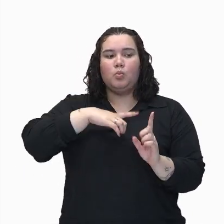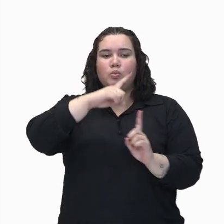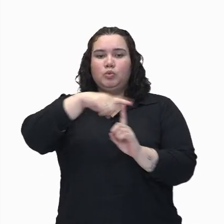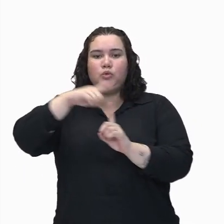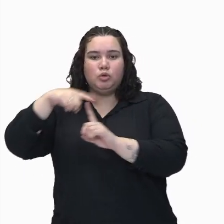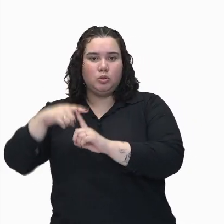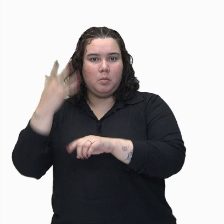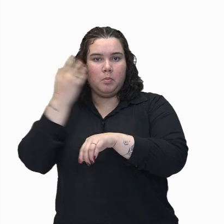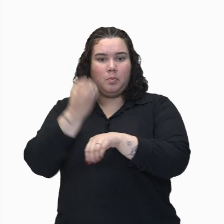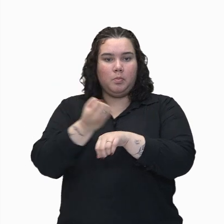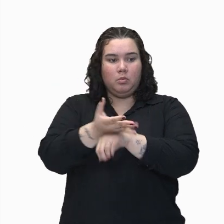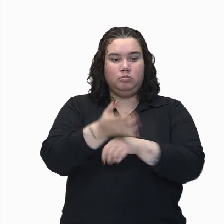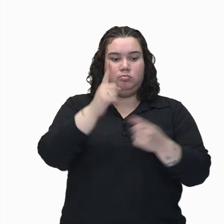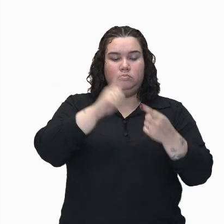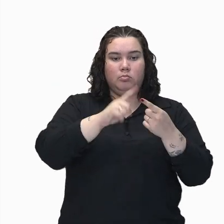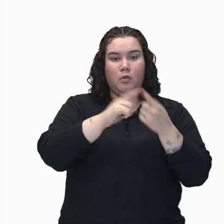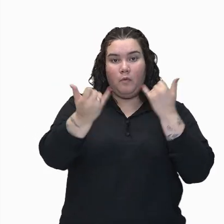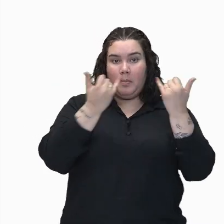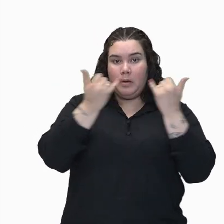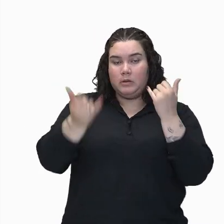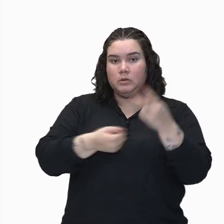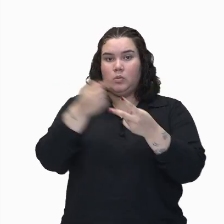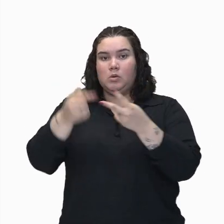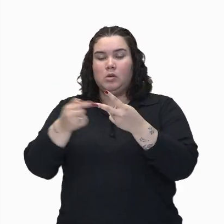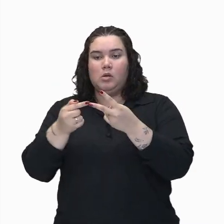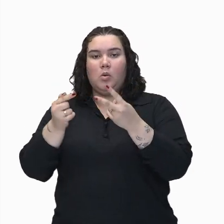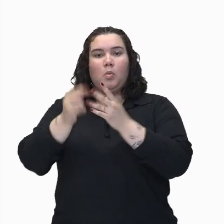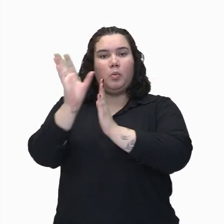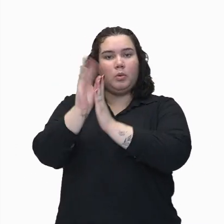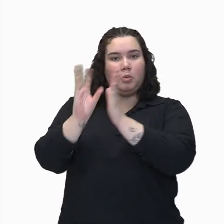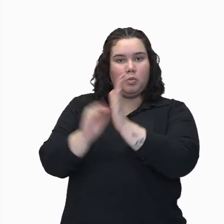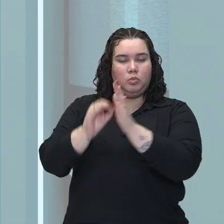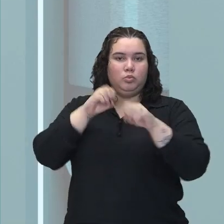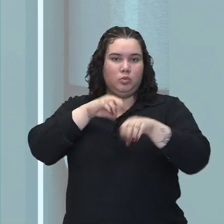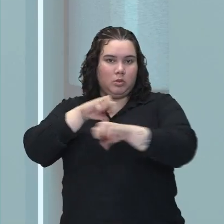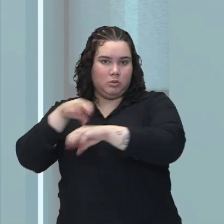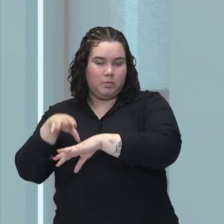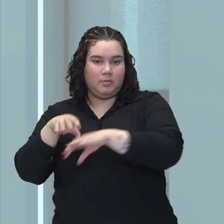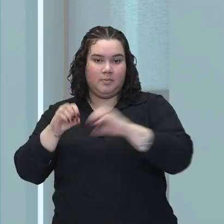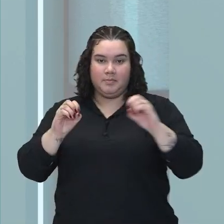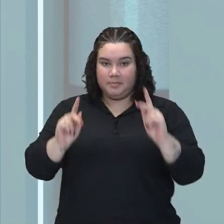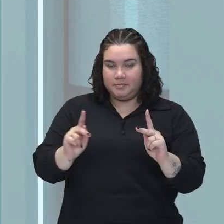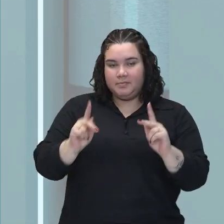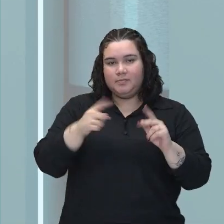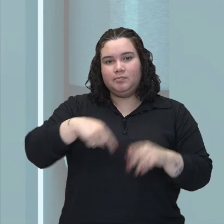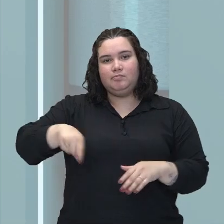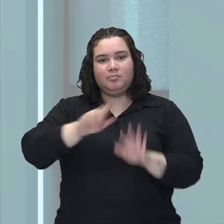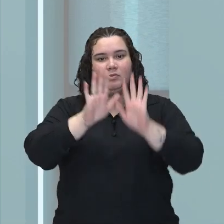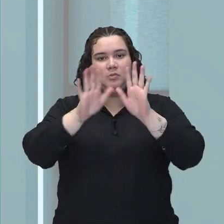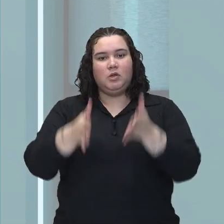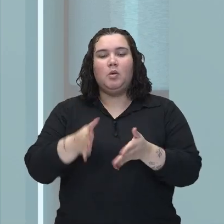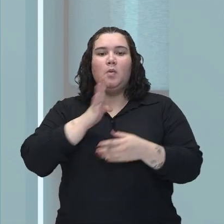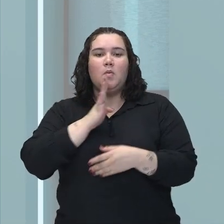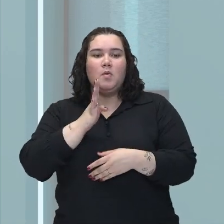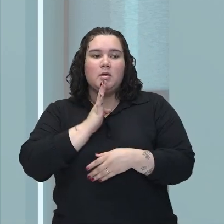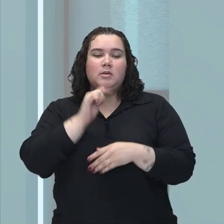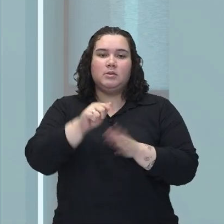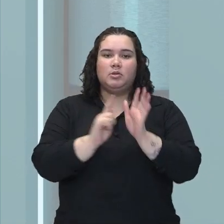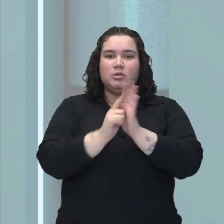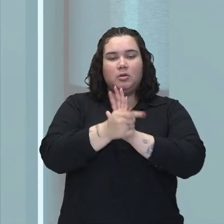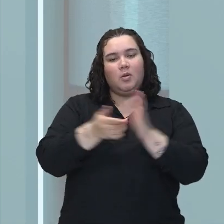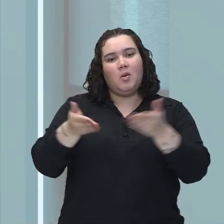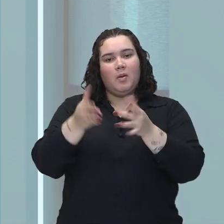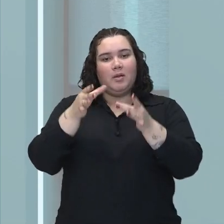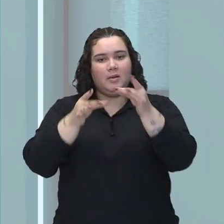de podcast, noticiosos e didáticos. Vocês já conhecem aí o gênero podcast, vai falar um